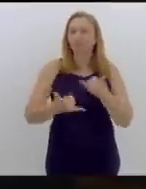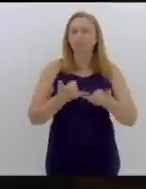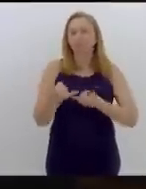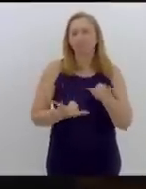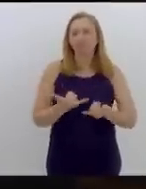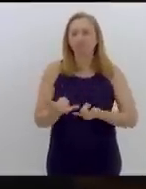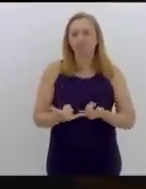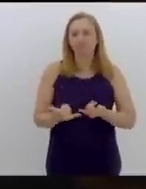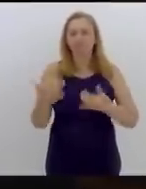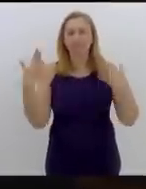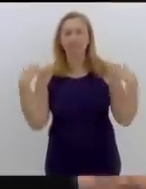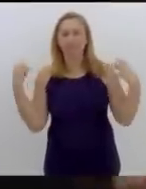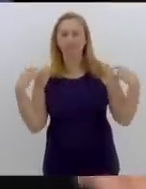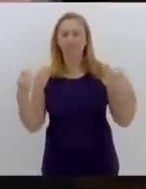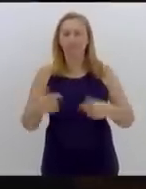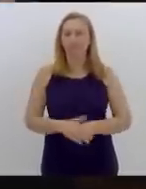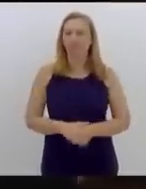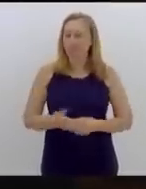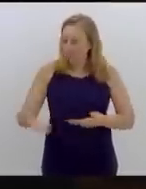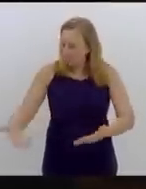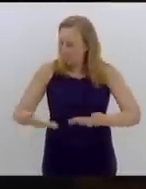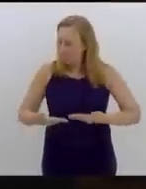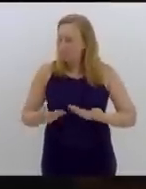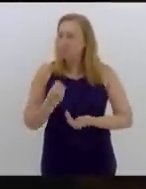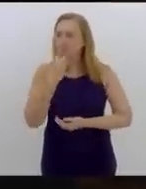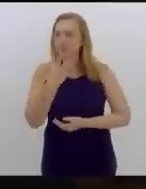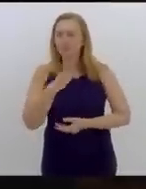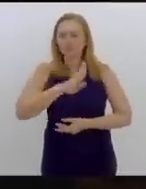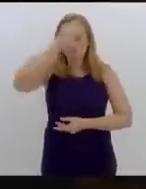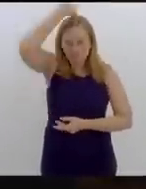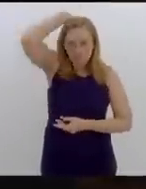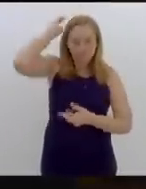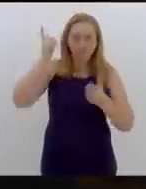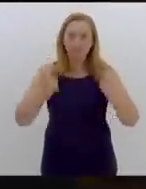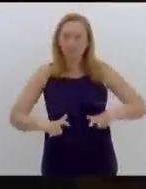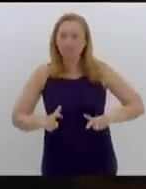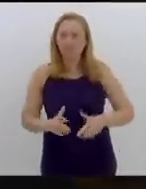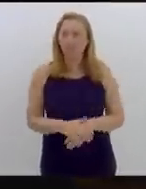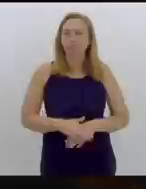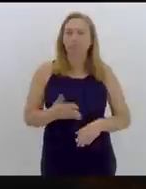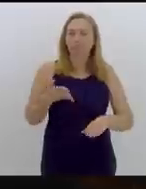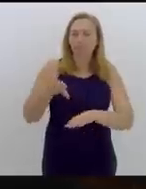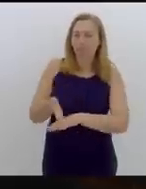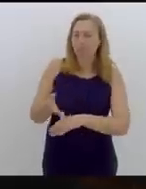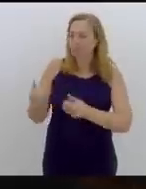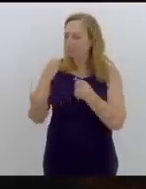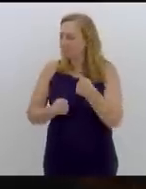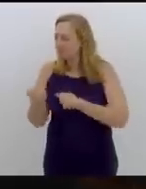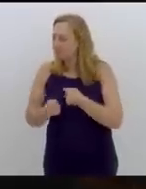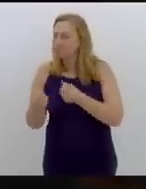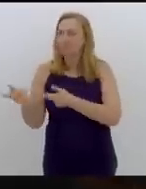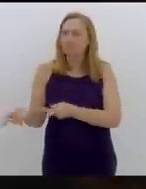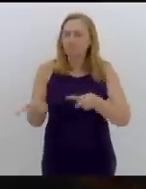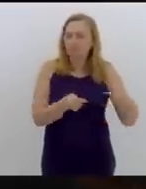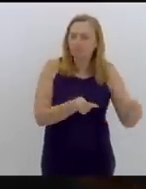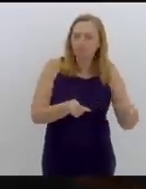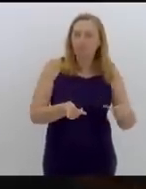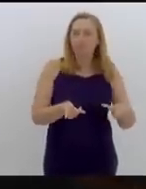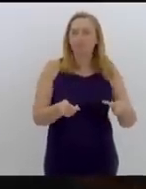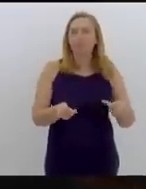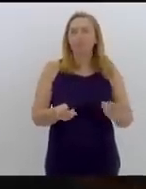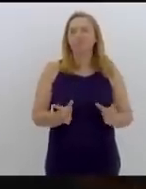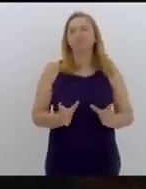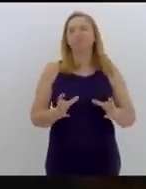quartel do Corpo de Bombeiros era bem recebido ali pelos bombeiros que estavam entrava nos carros visitava o quartel com orgulho